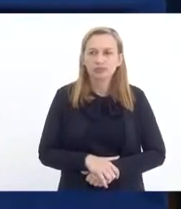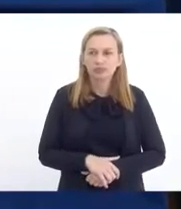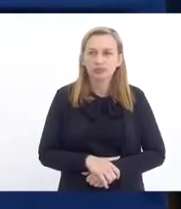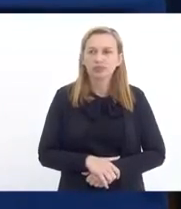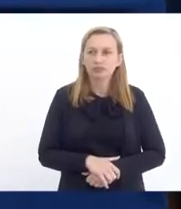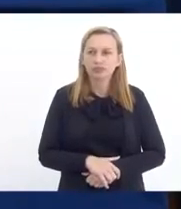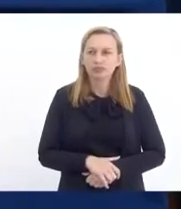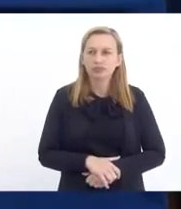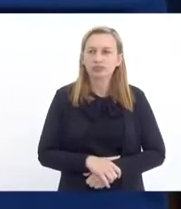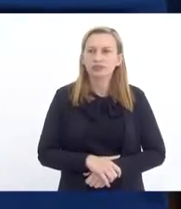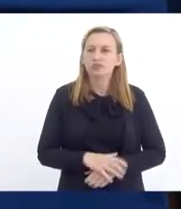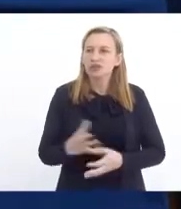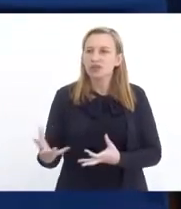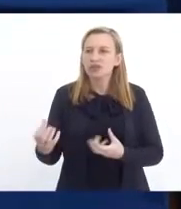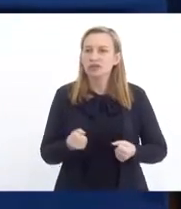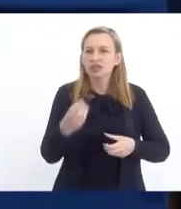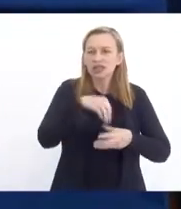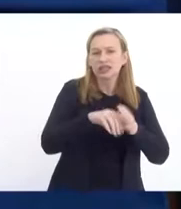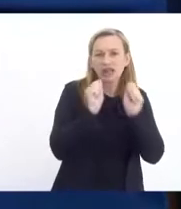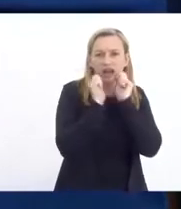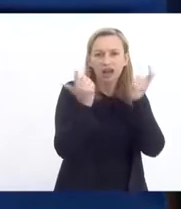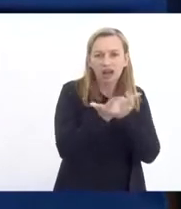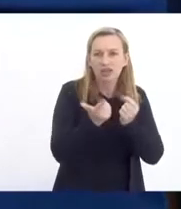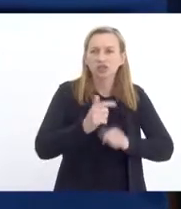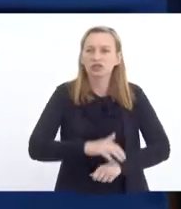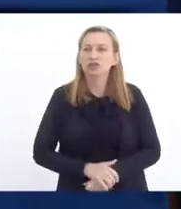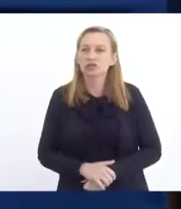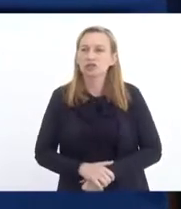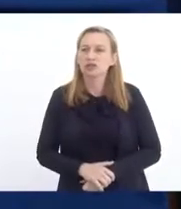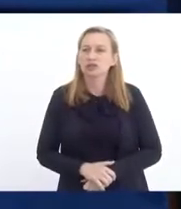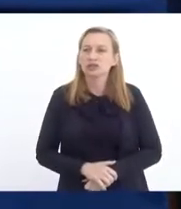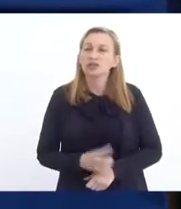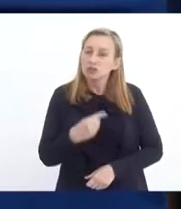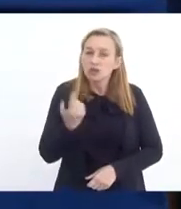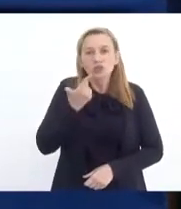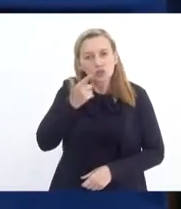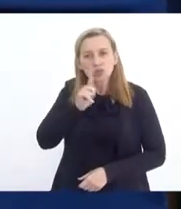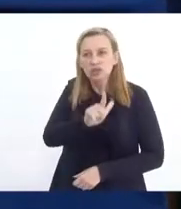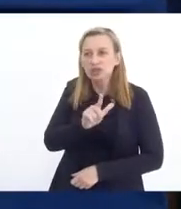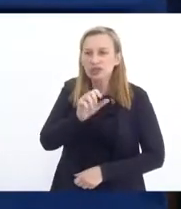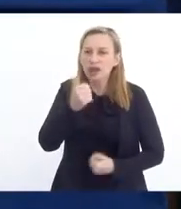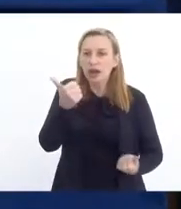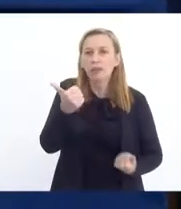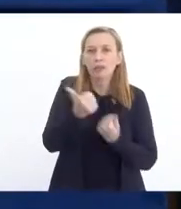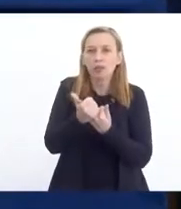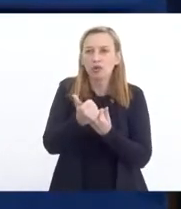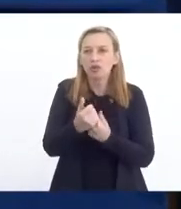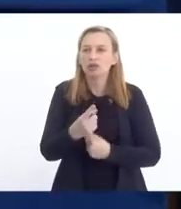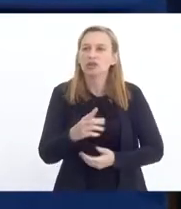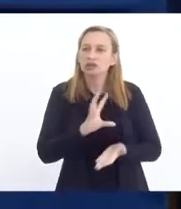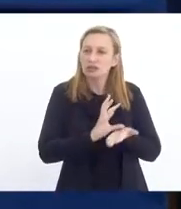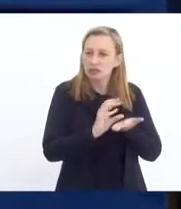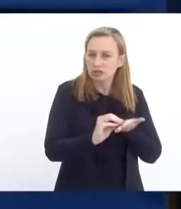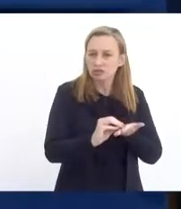tem tido esse acolhimento dentro da LERJ e estamos conseguindo apoio às nossas pautas.